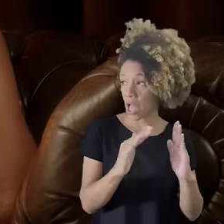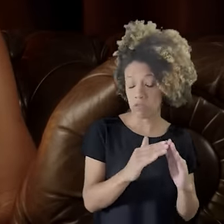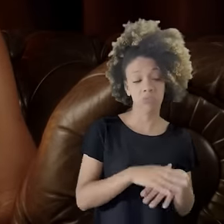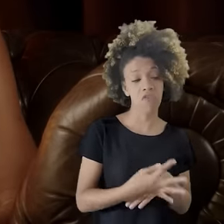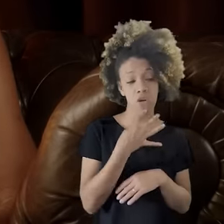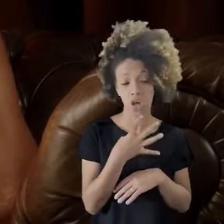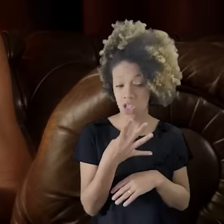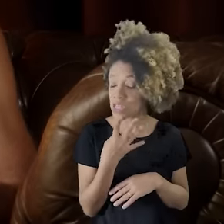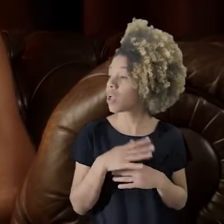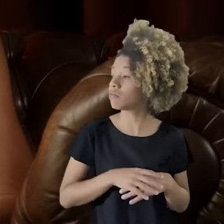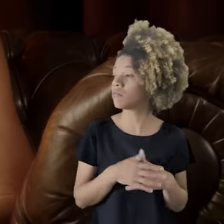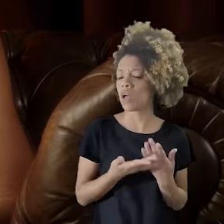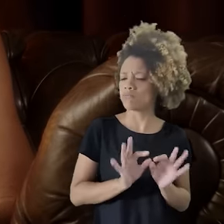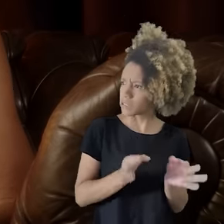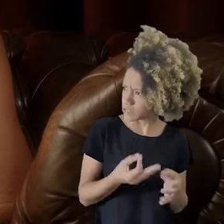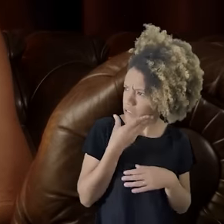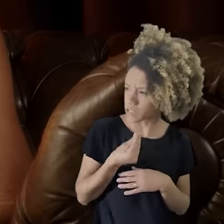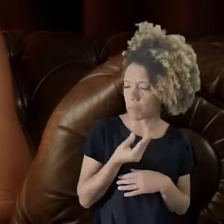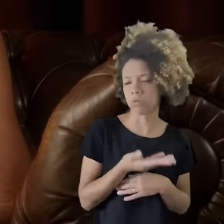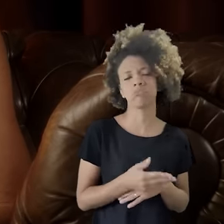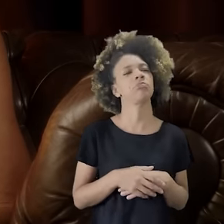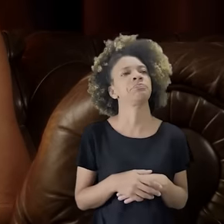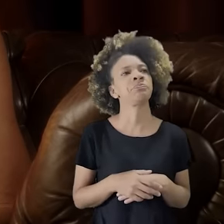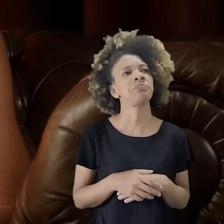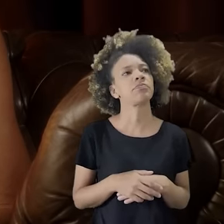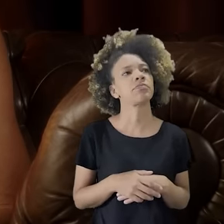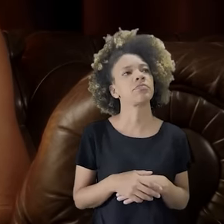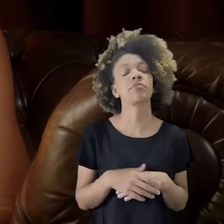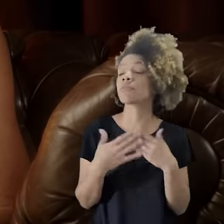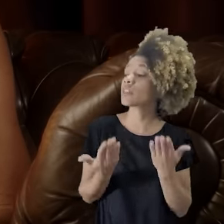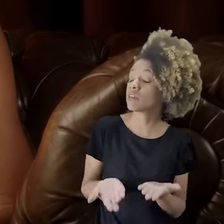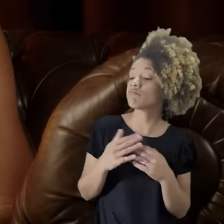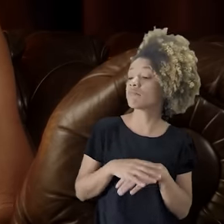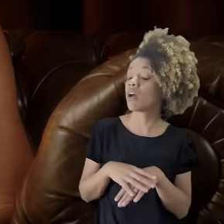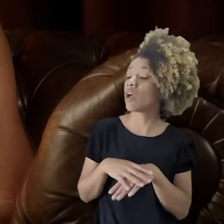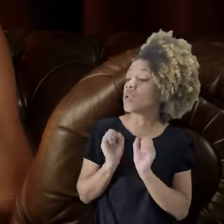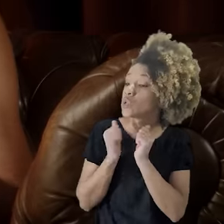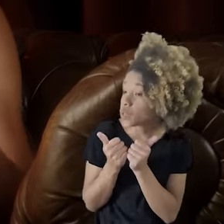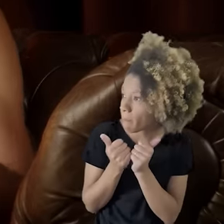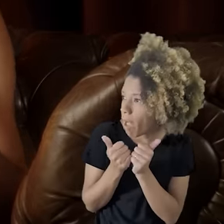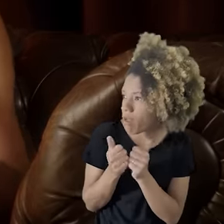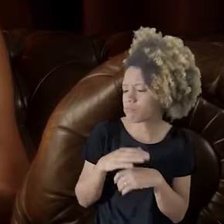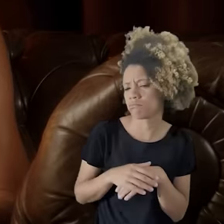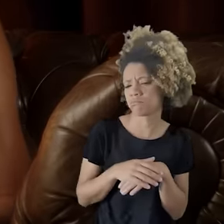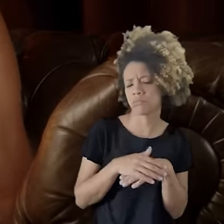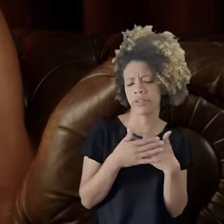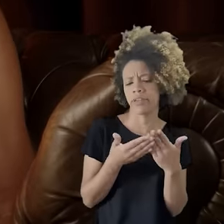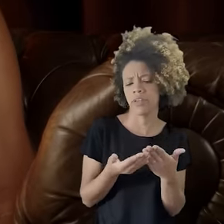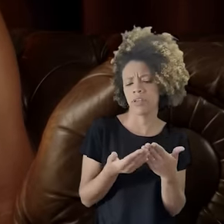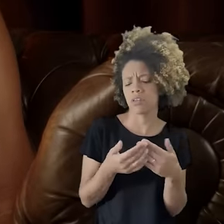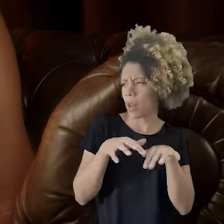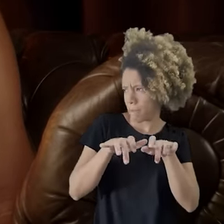dele e fui lá conhecer uma pessoa simples Até E aí ele falou assim tudo bem ele tava mexendo